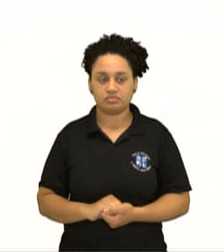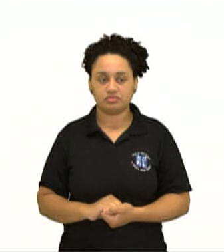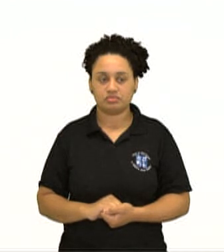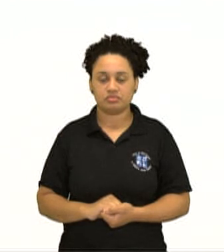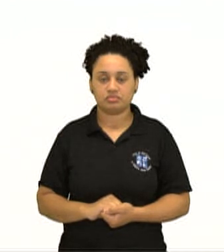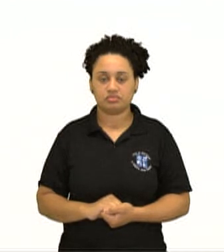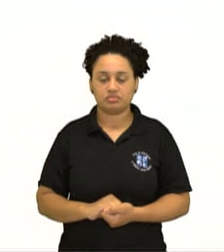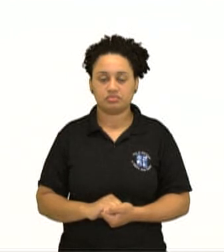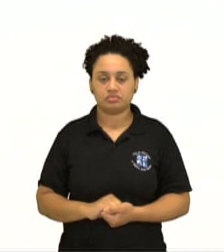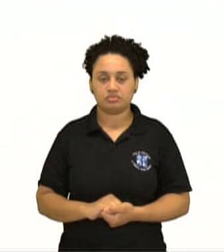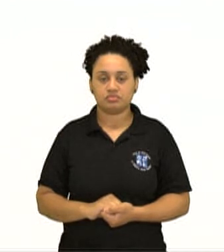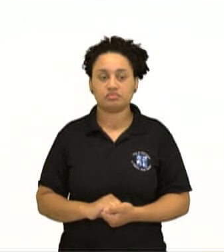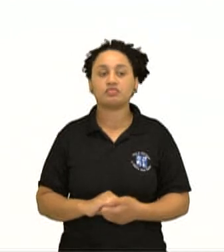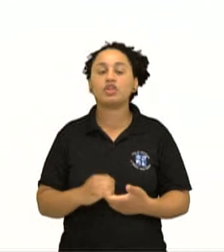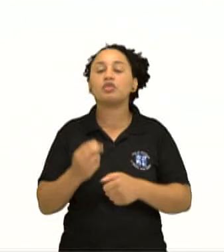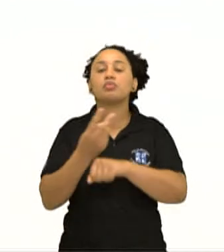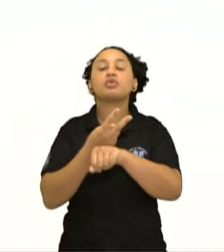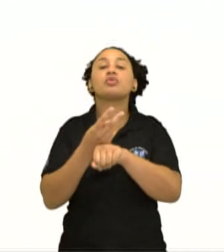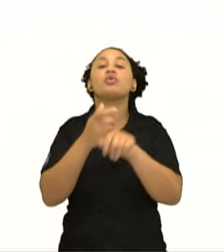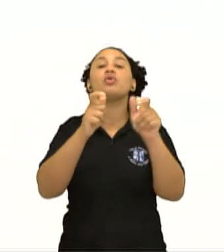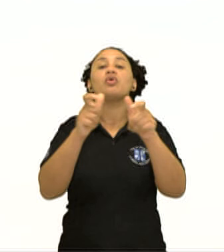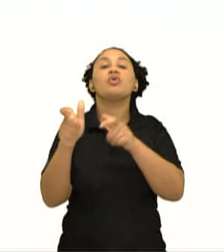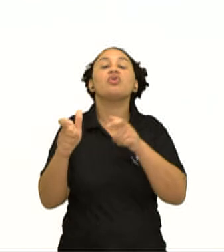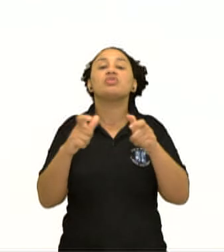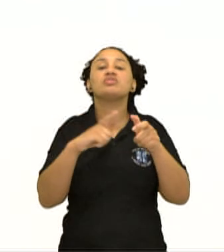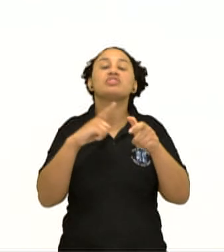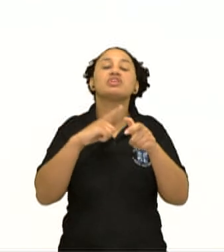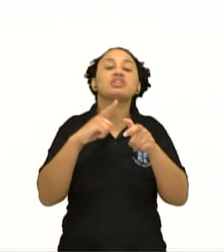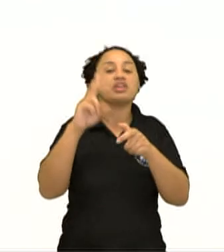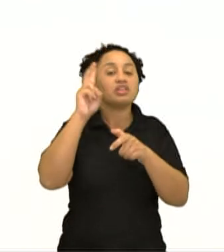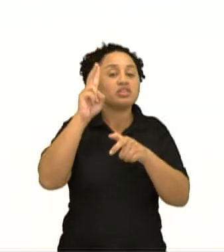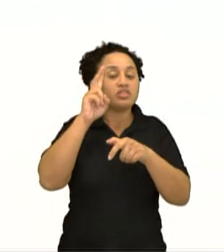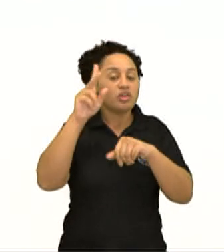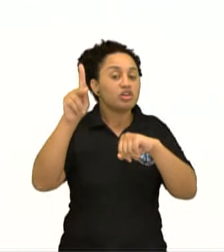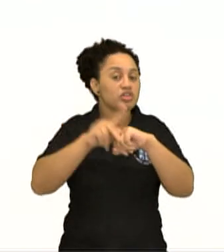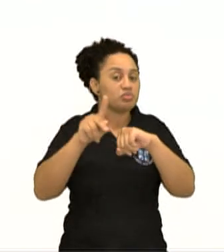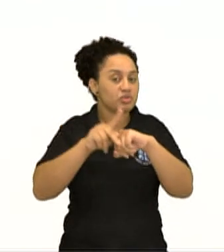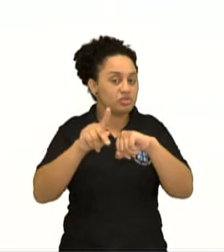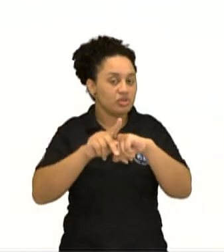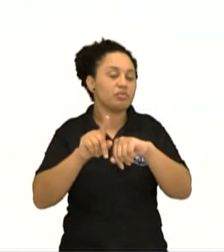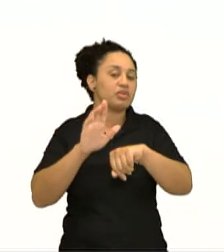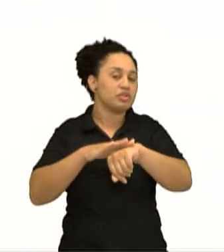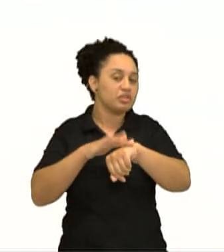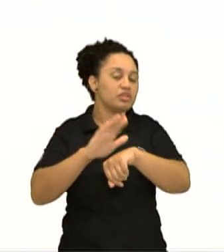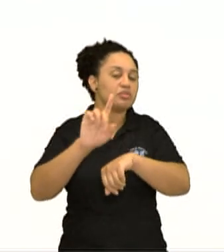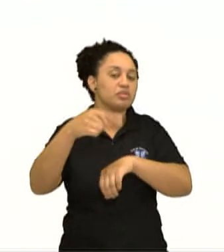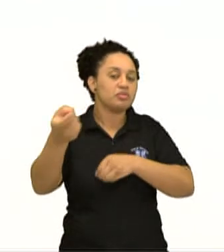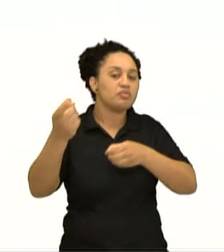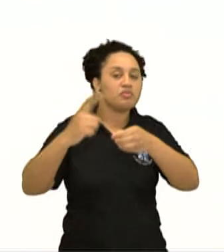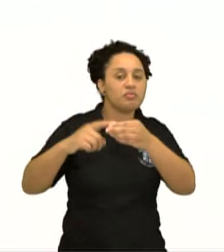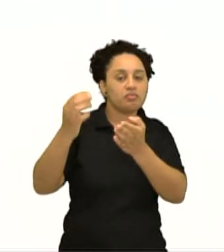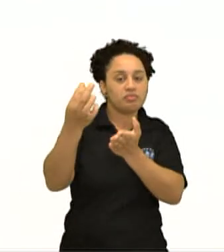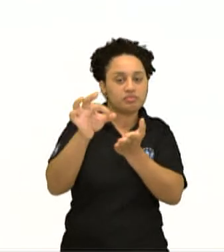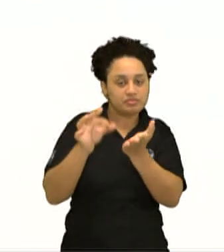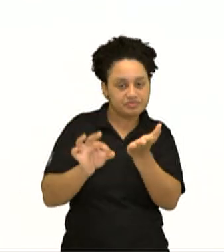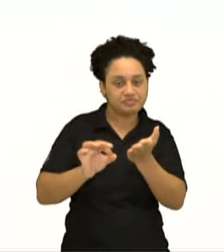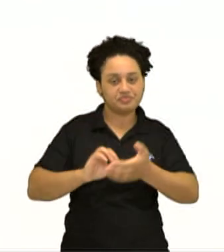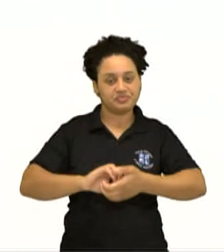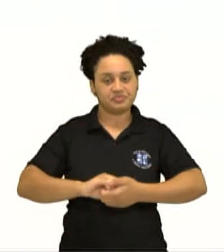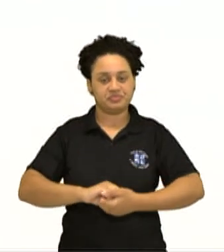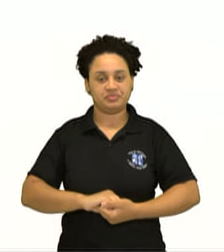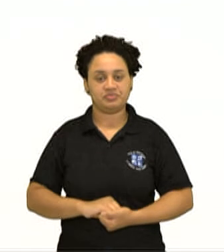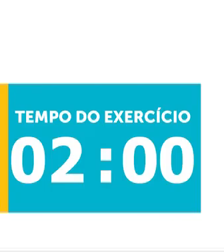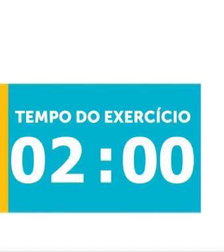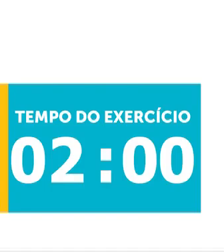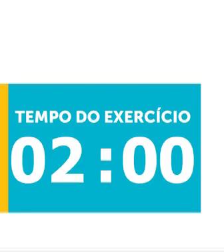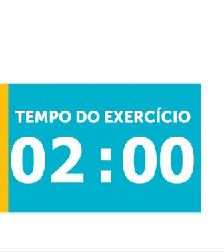chicos? Então procurem aí, onde aparece aí o pronome possessivo ato, num tempinho e já voltamos para conferir.